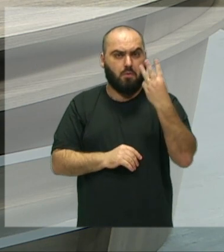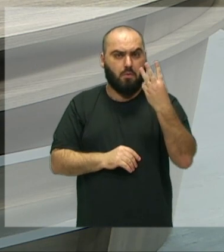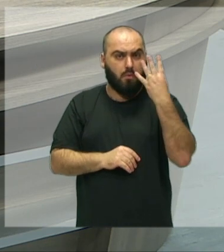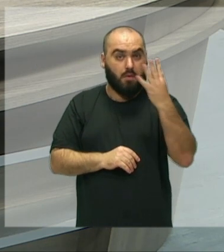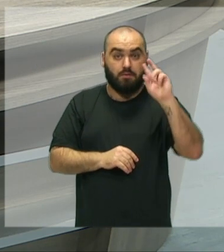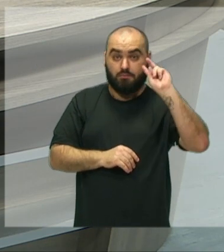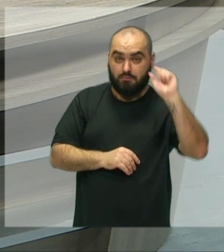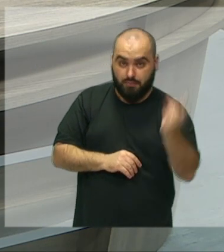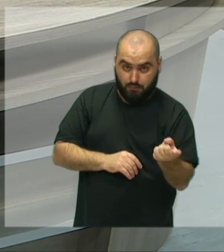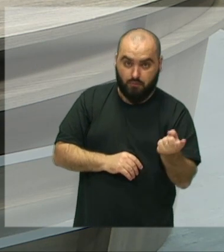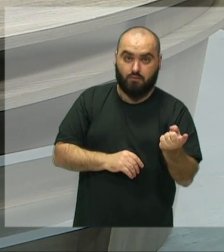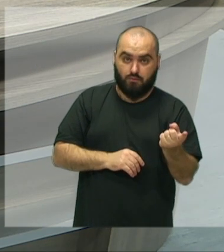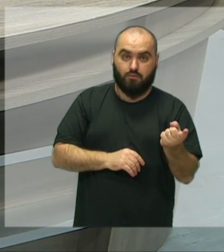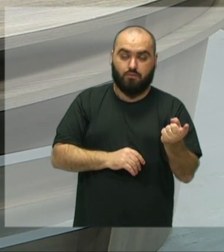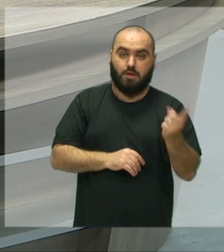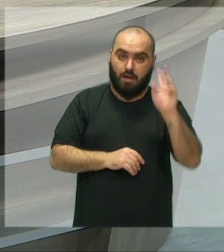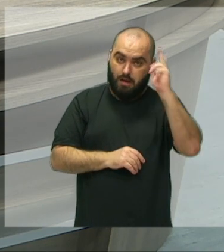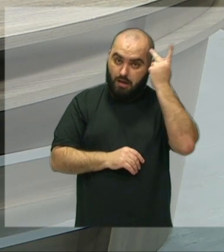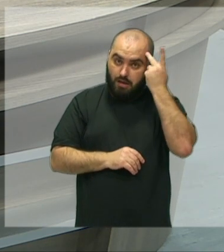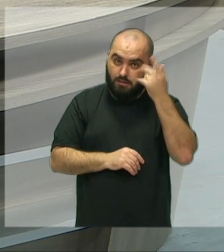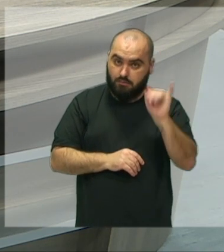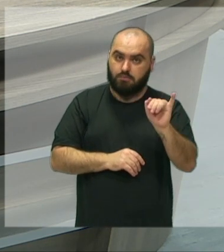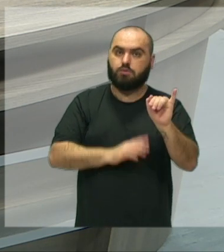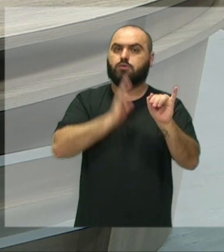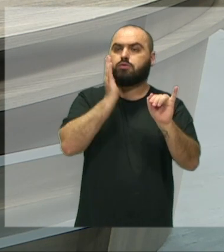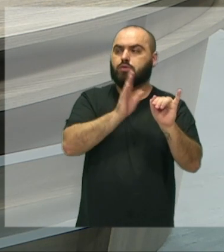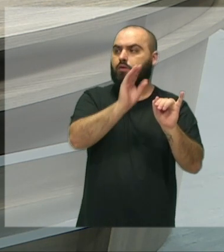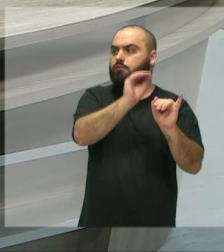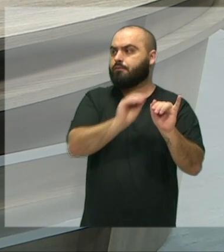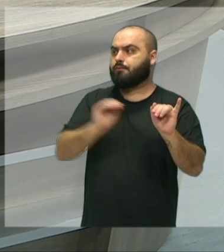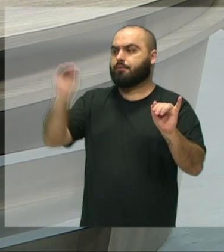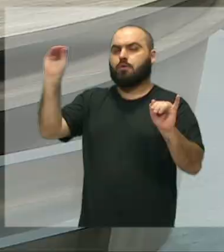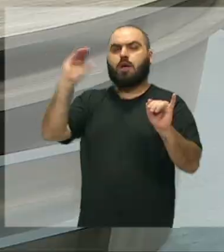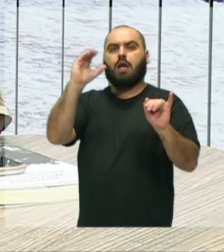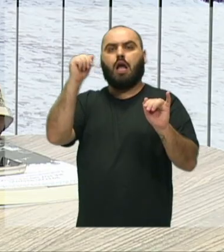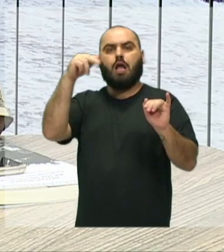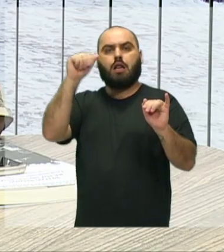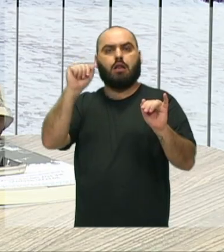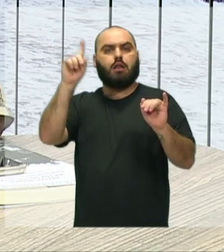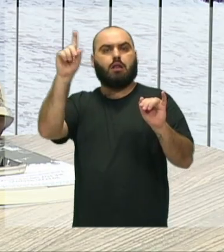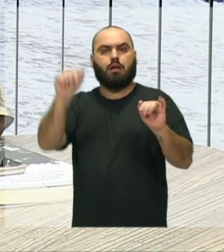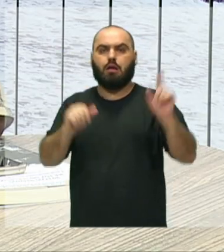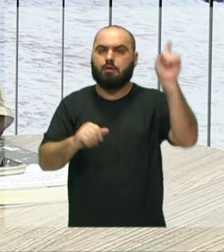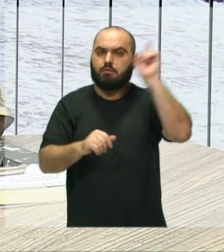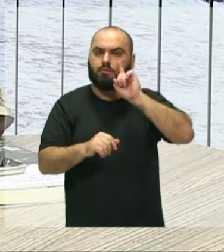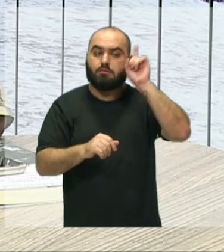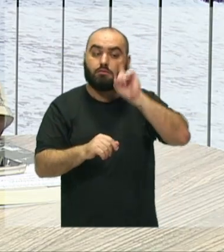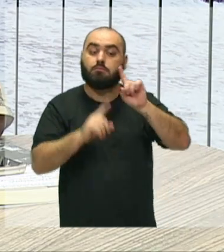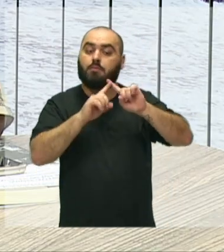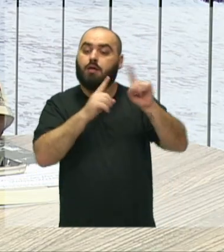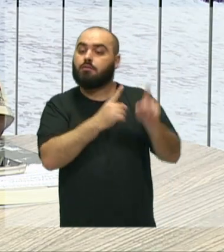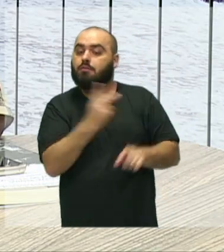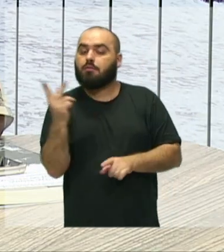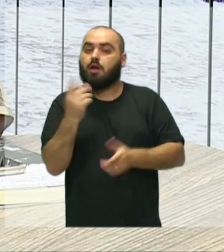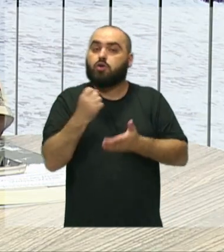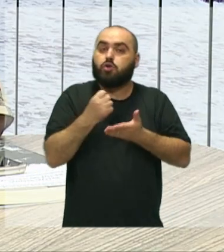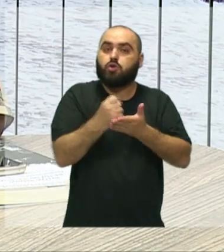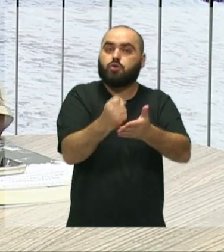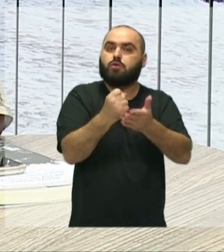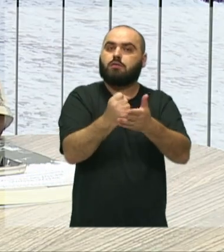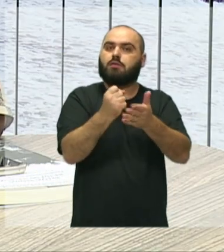já foram para Canadá, para Estados Unidos, mas nós estamos ajudando na formação da associação, né,